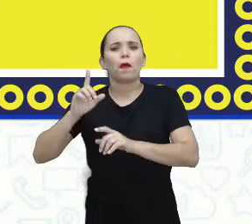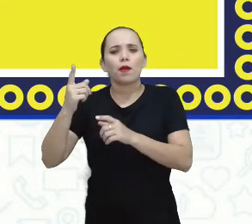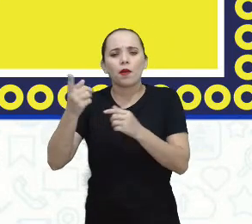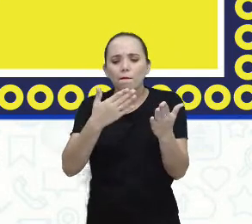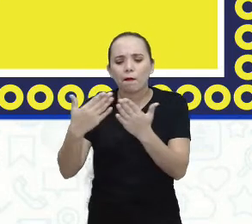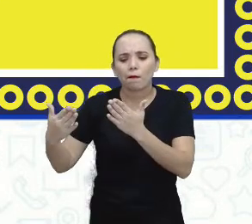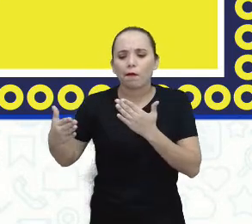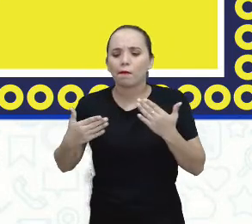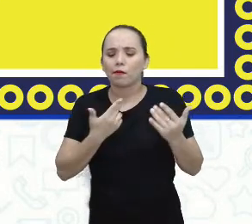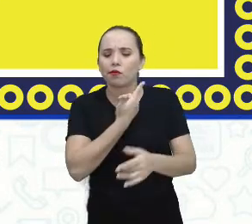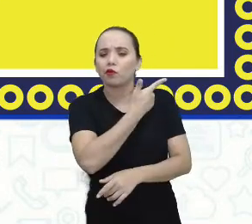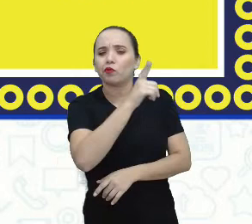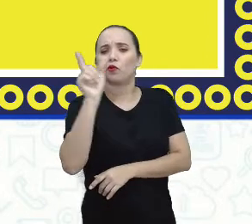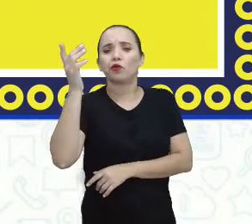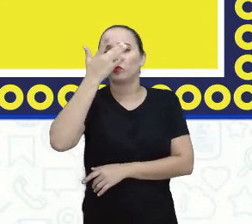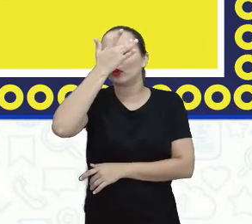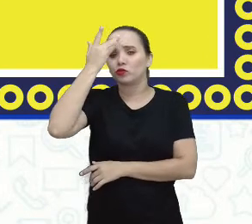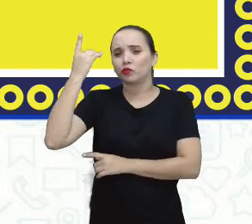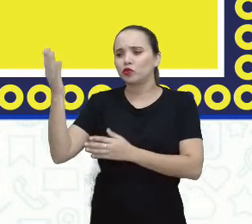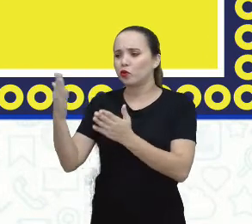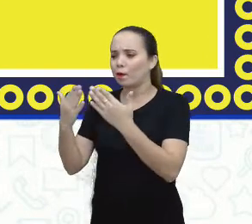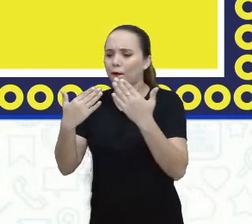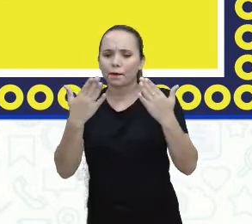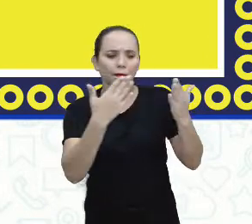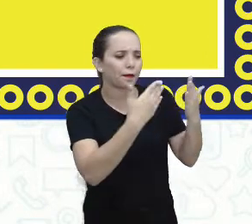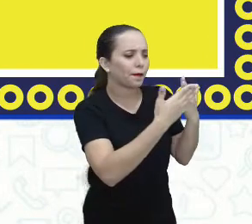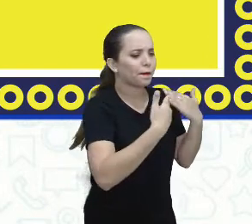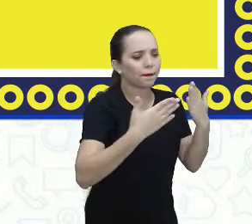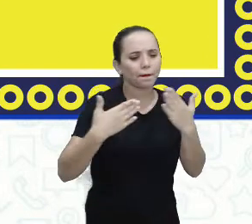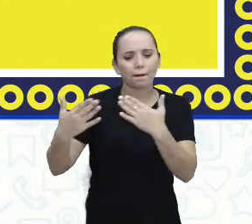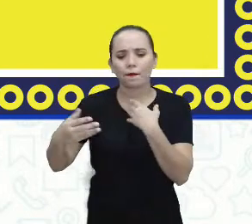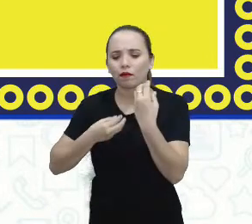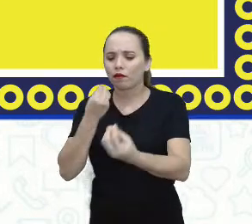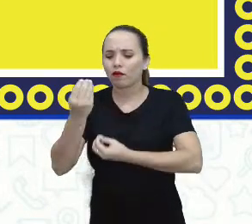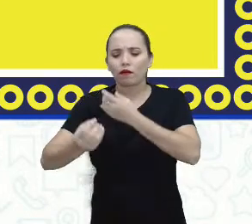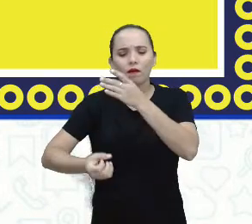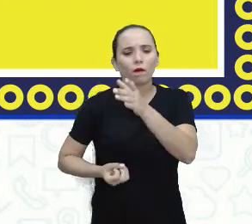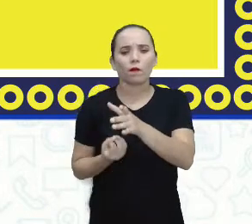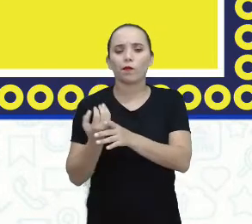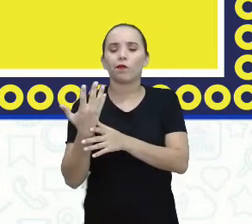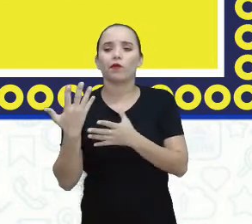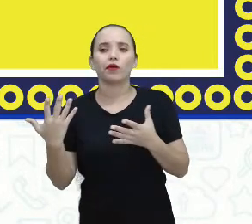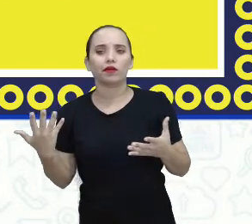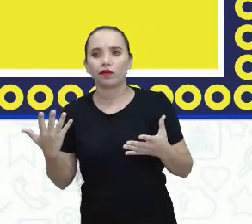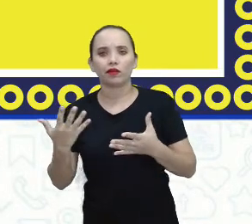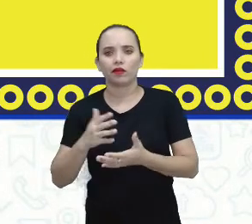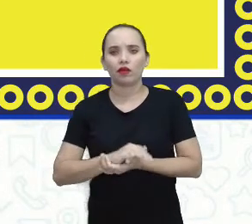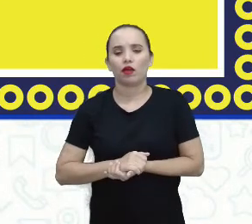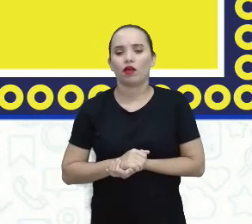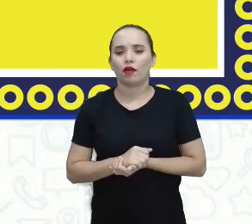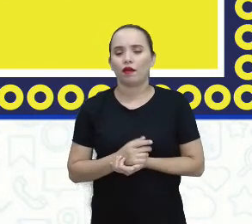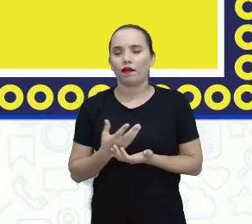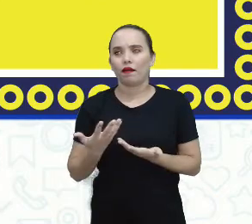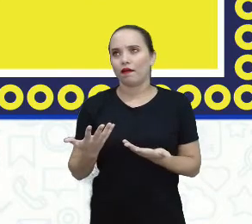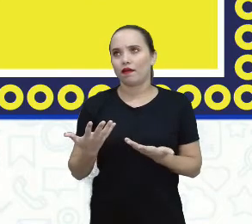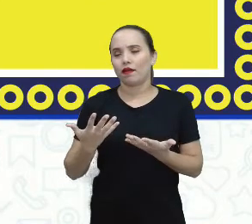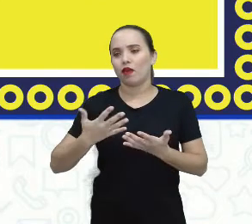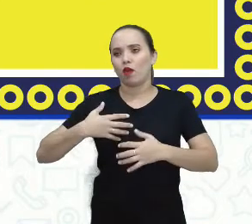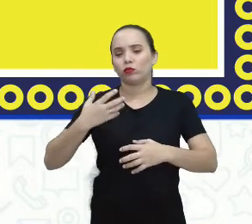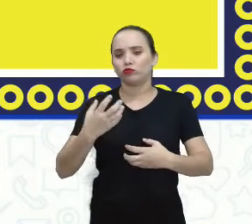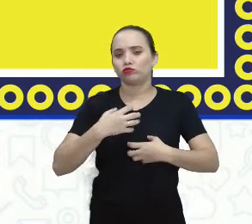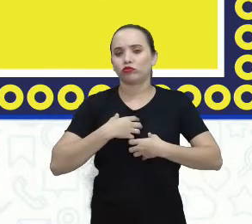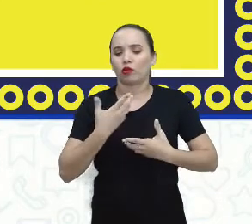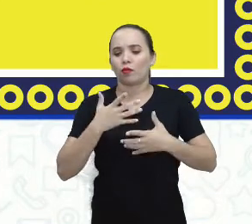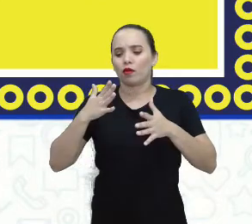pessoas, com outros artistas, tá? Como criar uma forma de